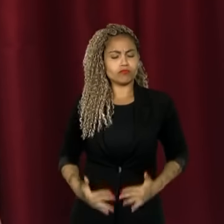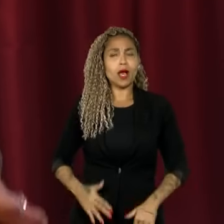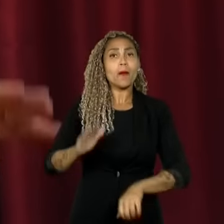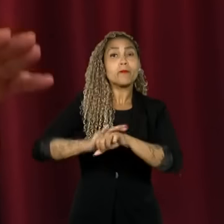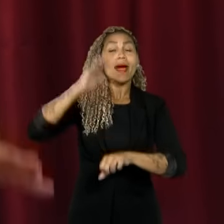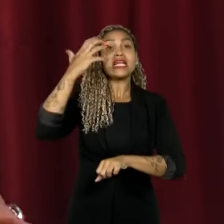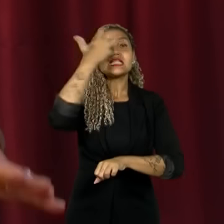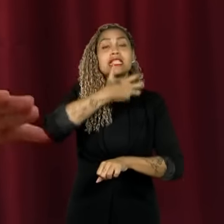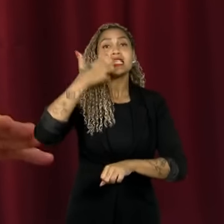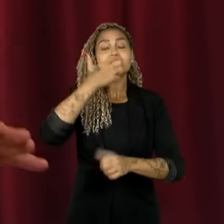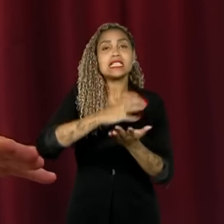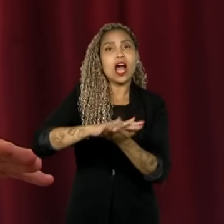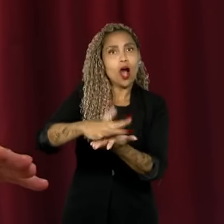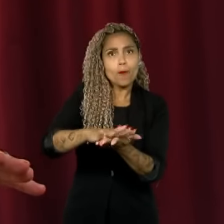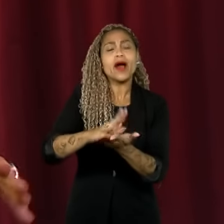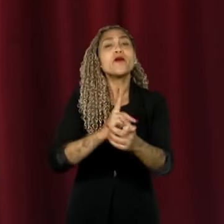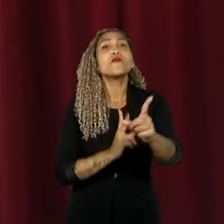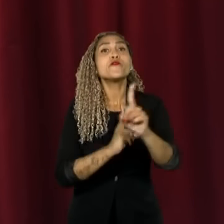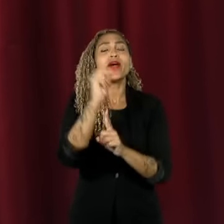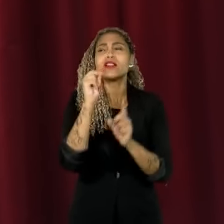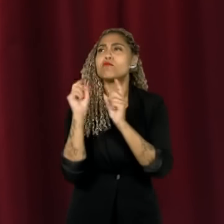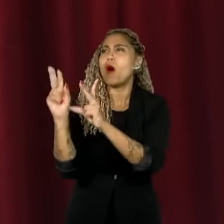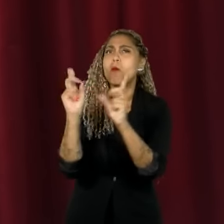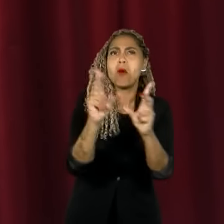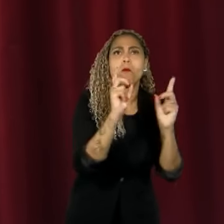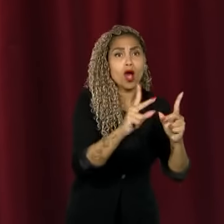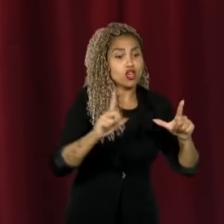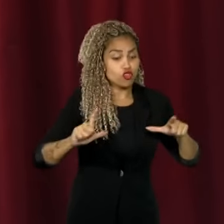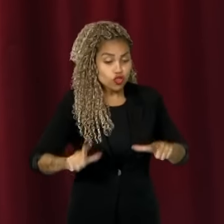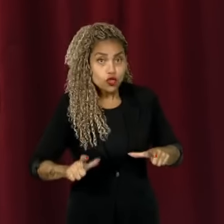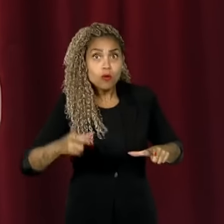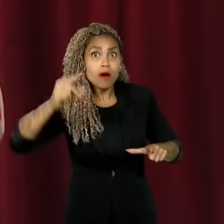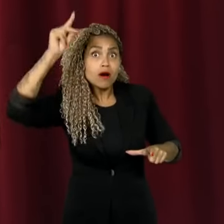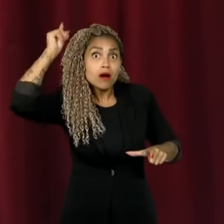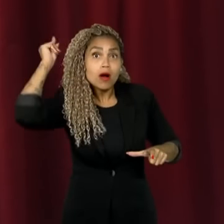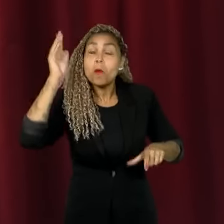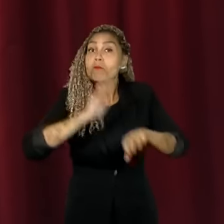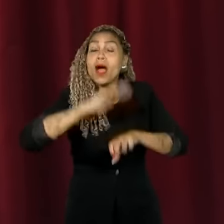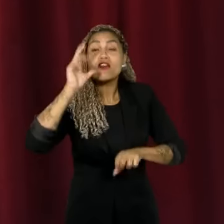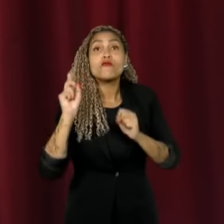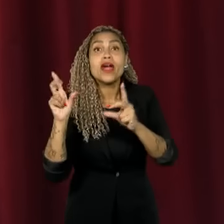campeã de vendas de discos. A mulher que mais vendeu disco na época. Olha que doideira.